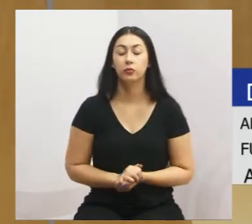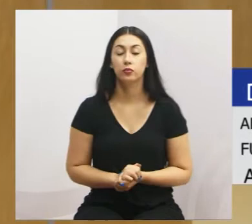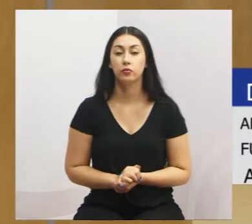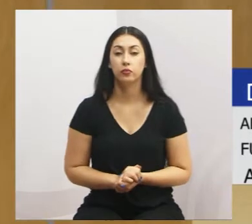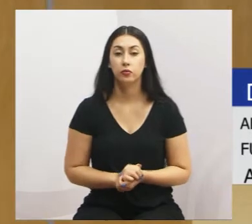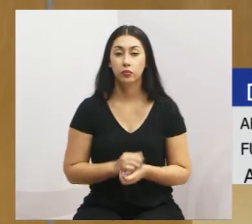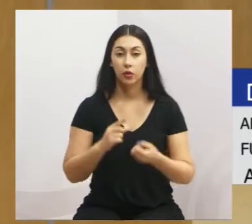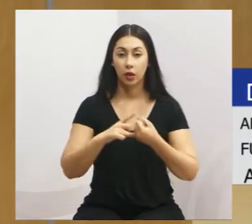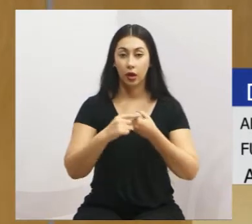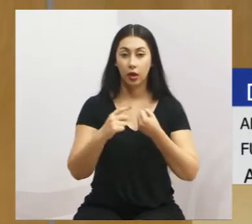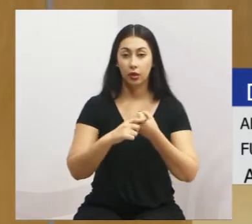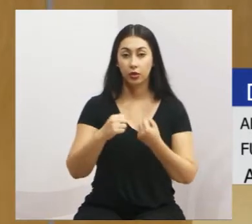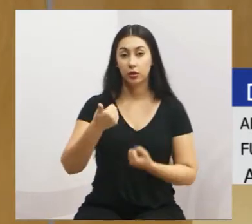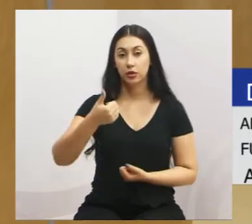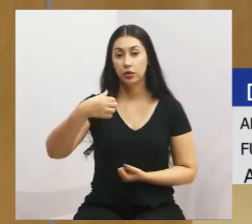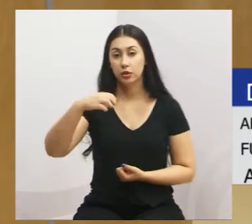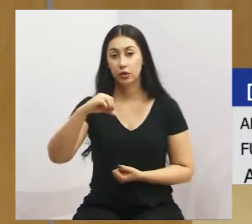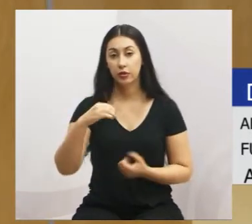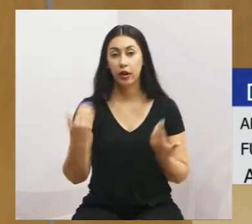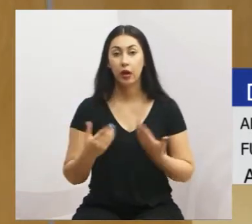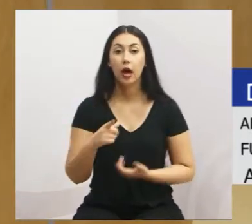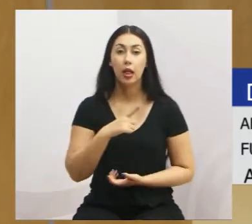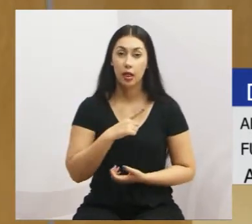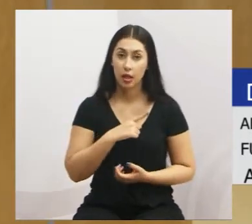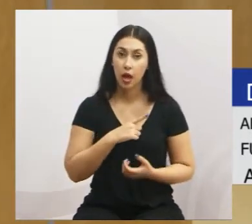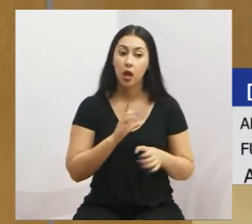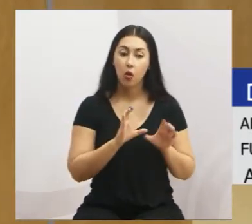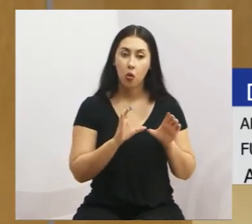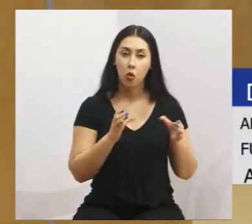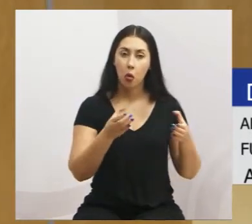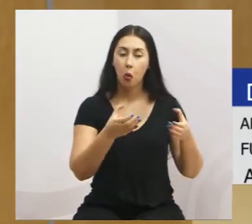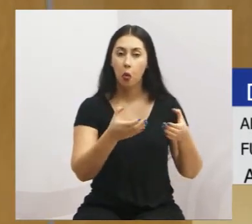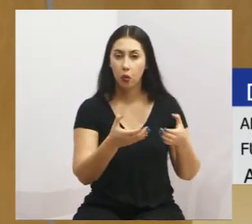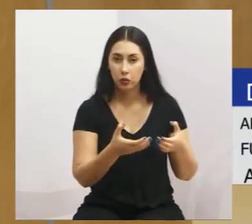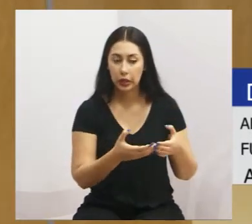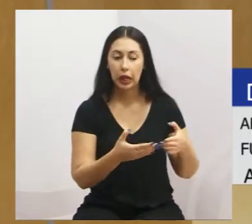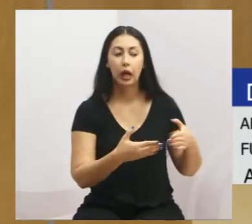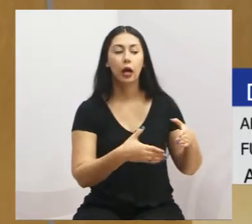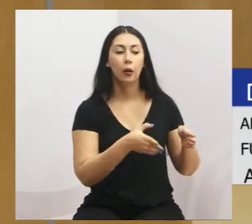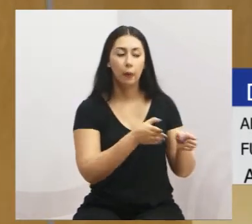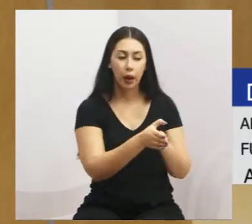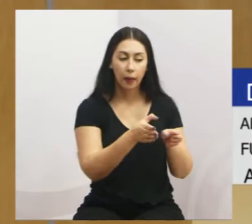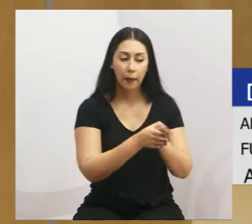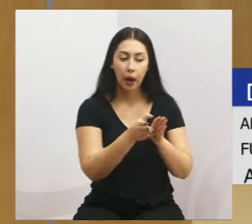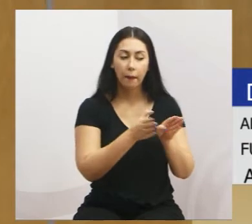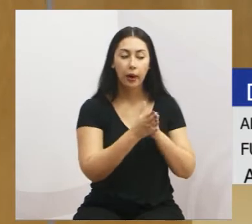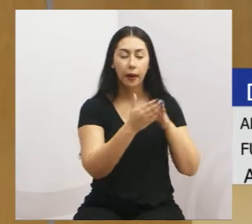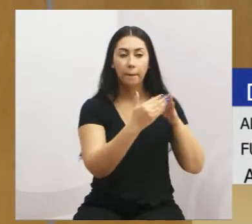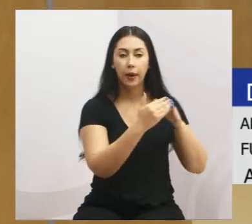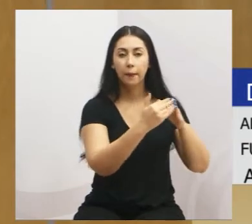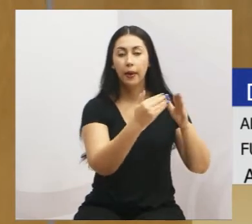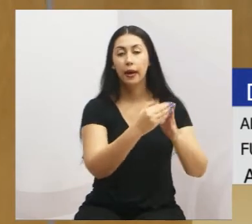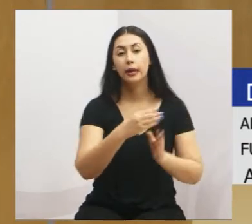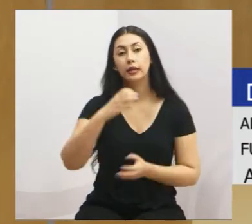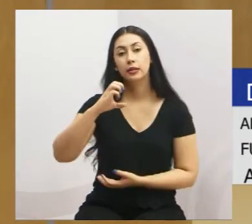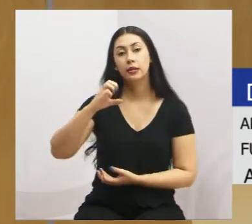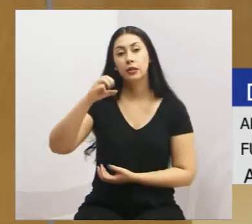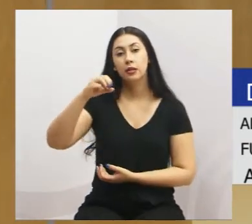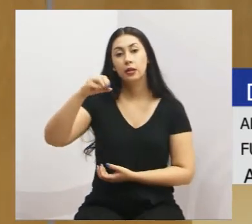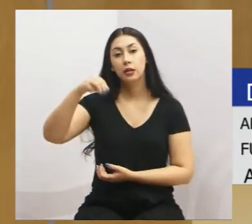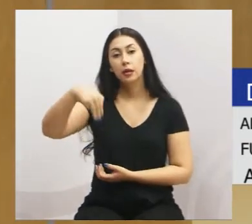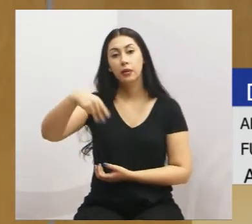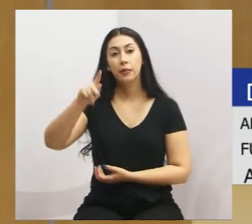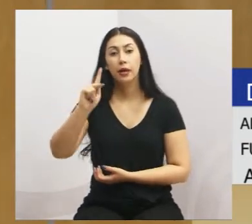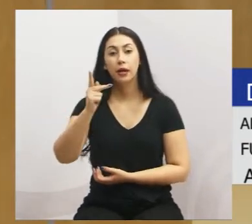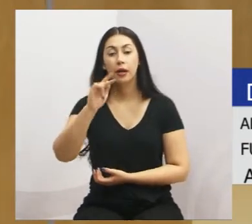Artigo 19. Fica criado o Conselho Municipal de Habitação de Interesse Social, CMHIS,